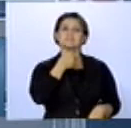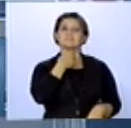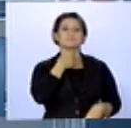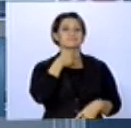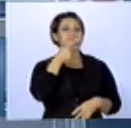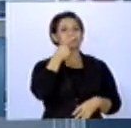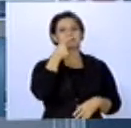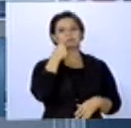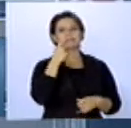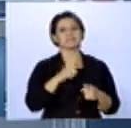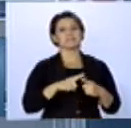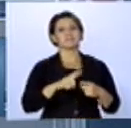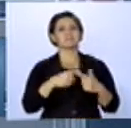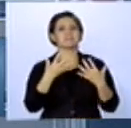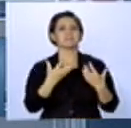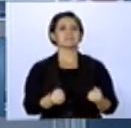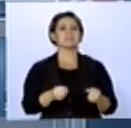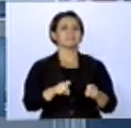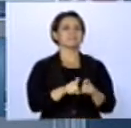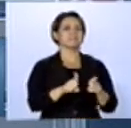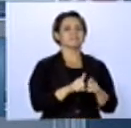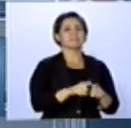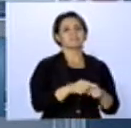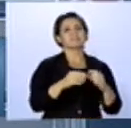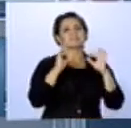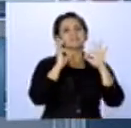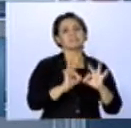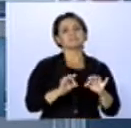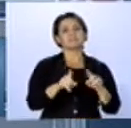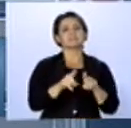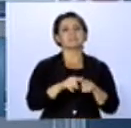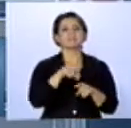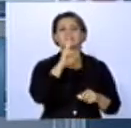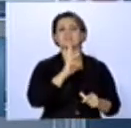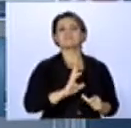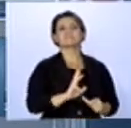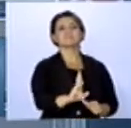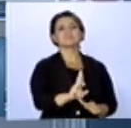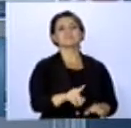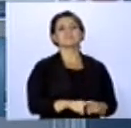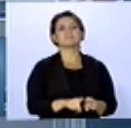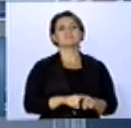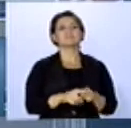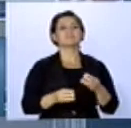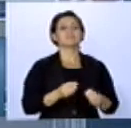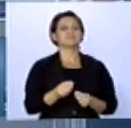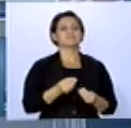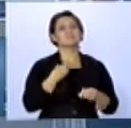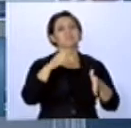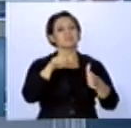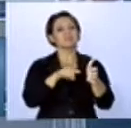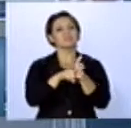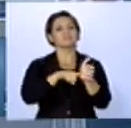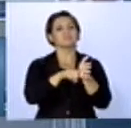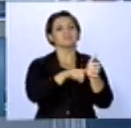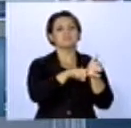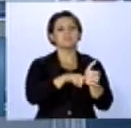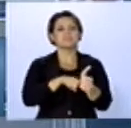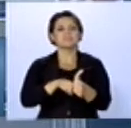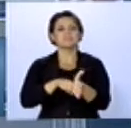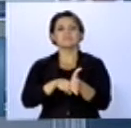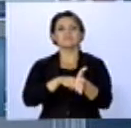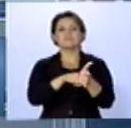legal que justifique que fundamente essa resposta é necessário Lógico que investigamos investigamos